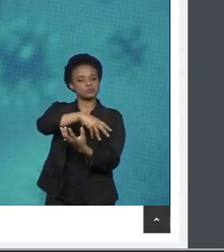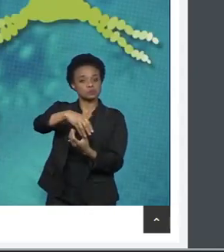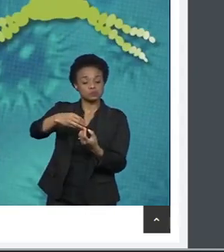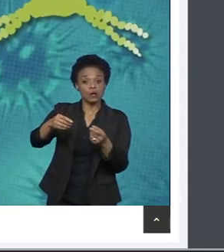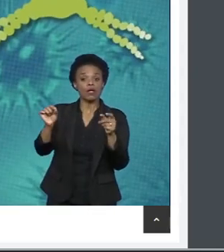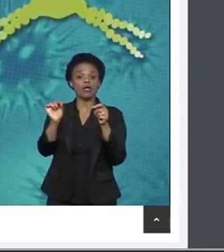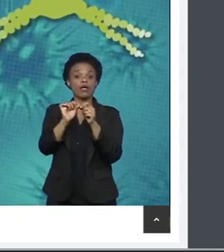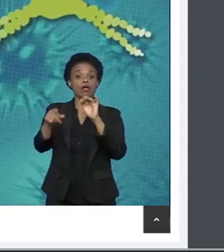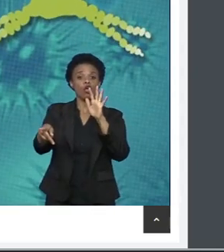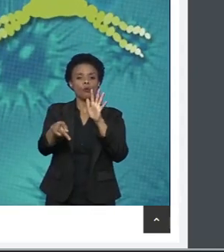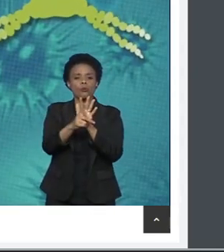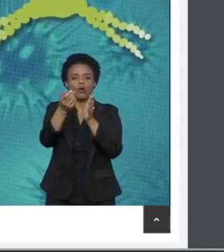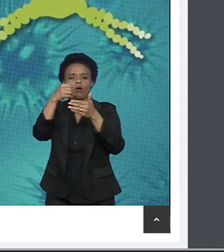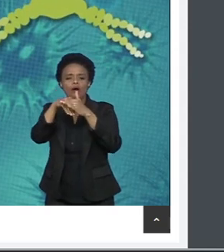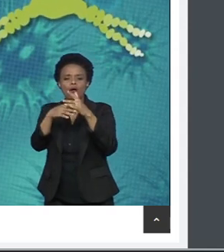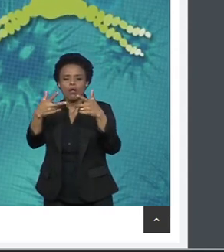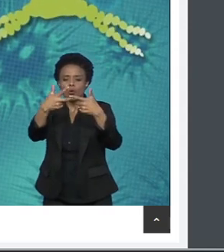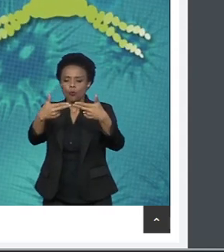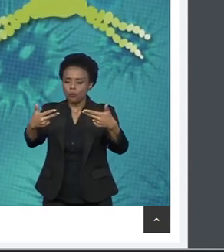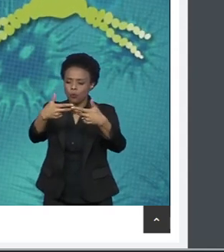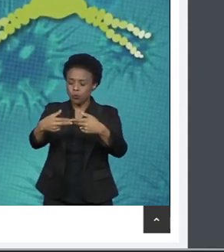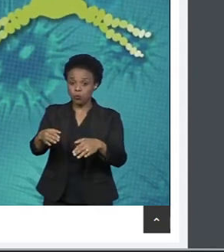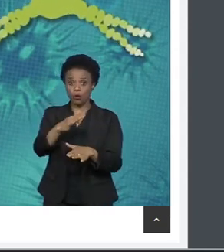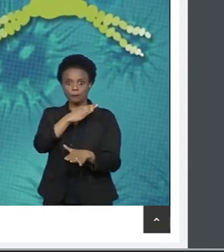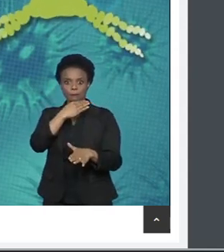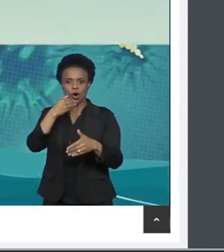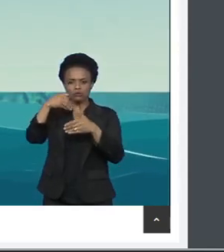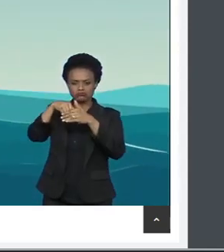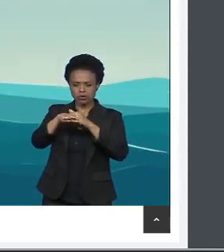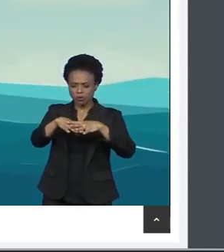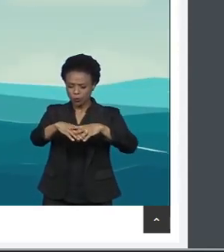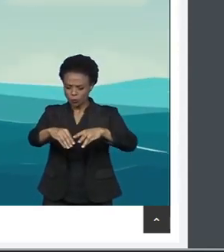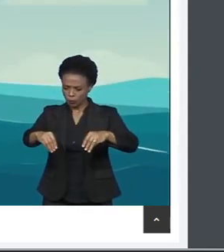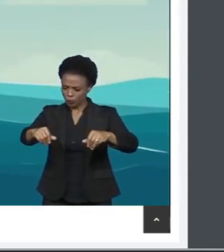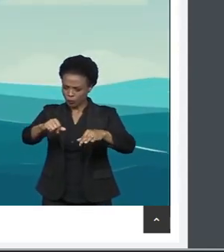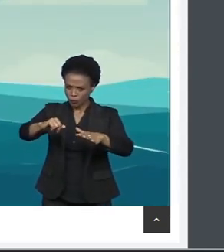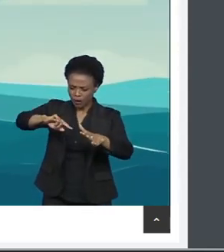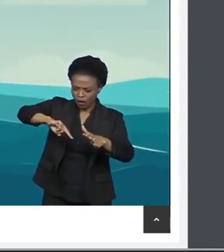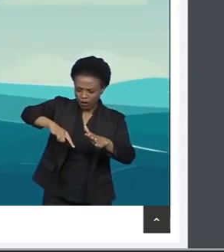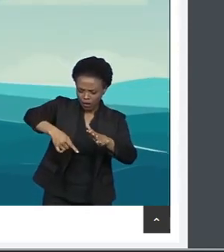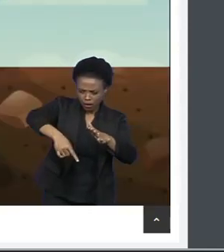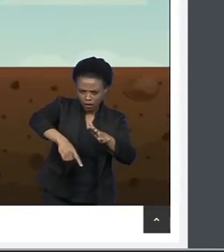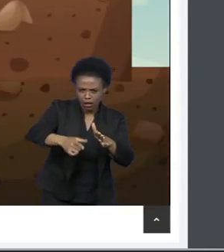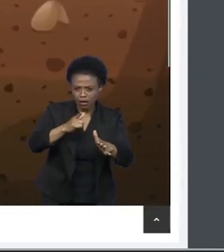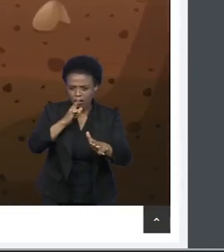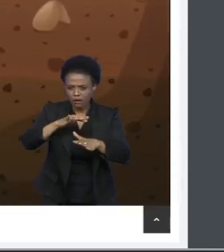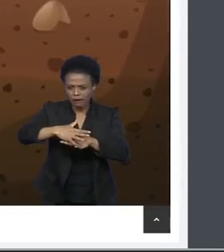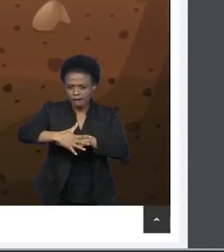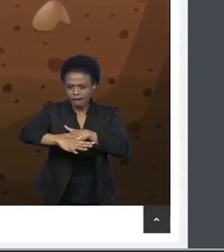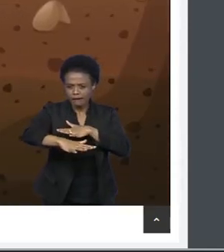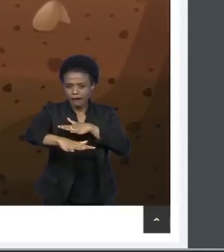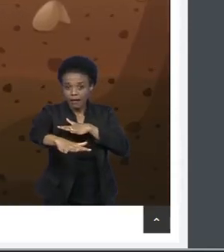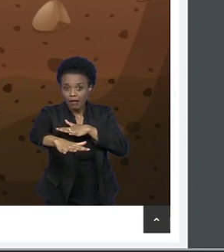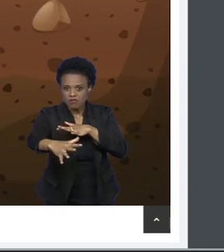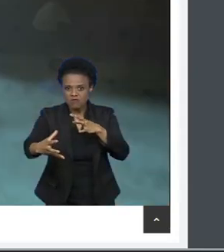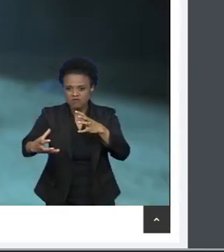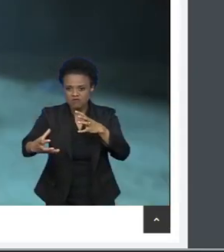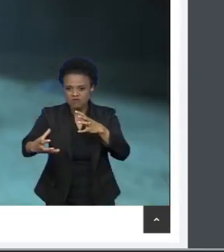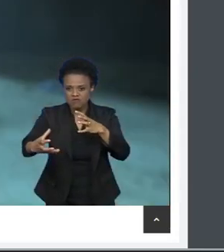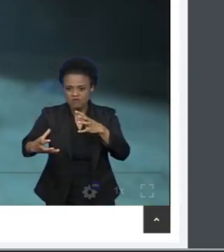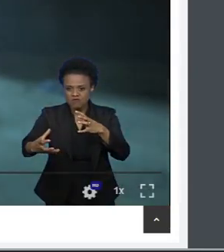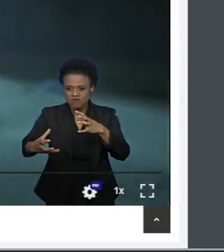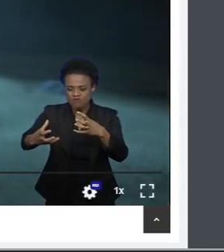formados pelo acúmulo de matéria orgânica morta que se deposita no fundo dos oceanos e se mistura com sedimentos